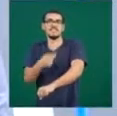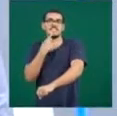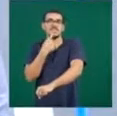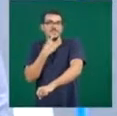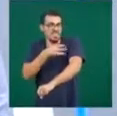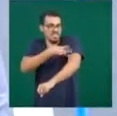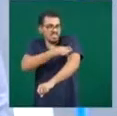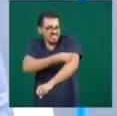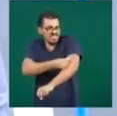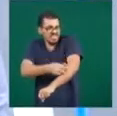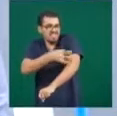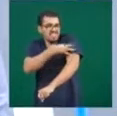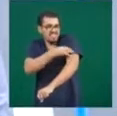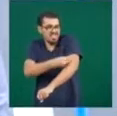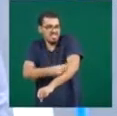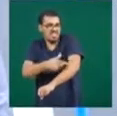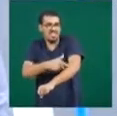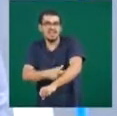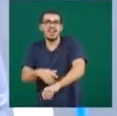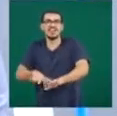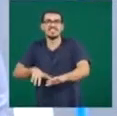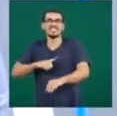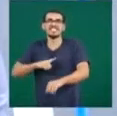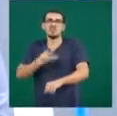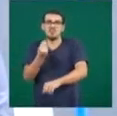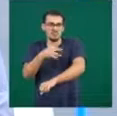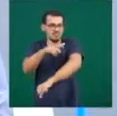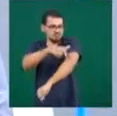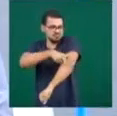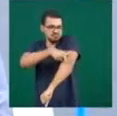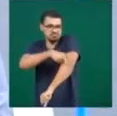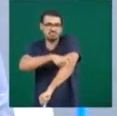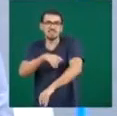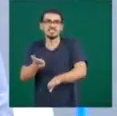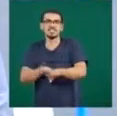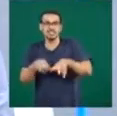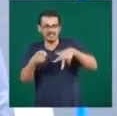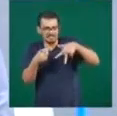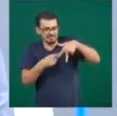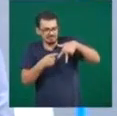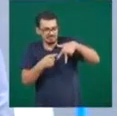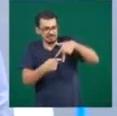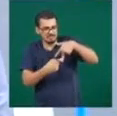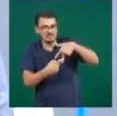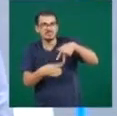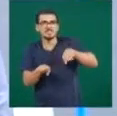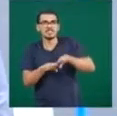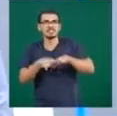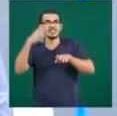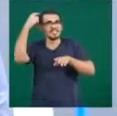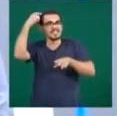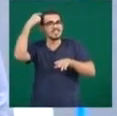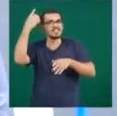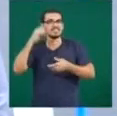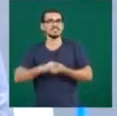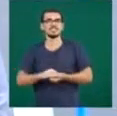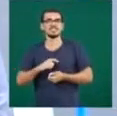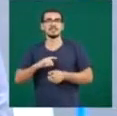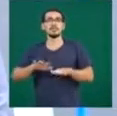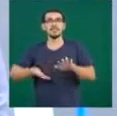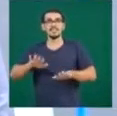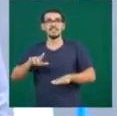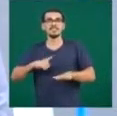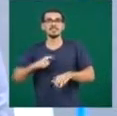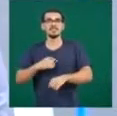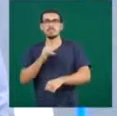descamativas pelo corpo. As áreas mais típicas são os cotovelos, joelhos, couro cabeludo e tronco. Mas existem várias outras formas, como, por exemplo, a psoríase guttata, que são